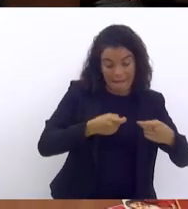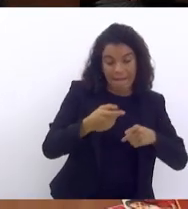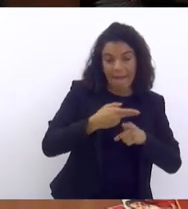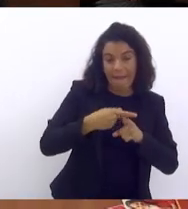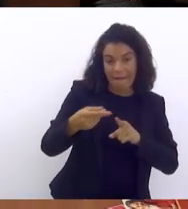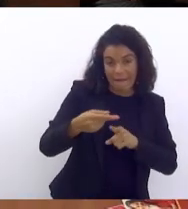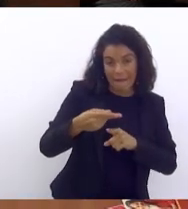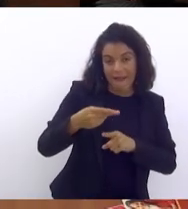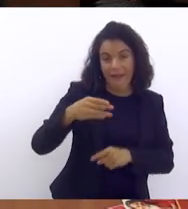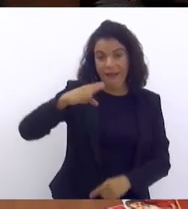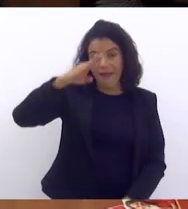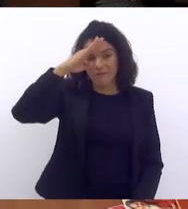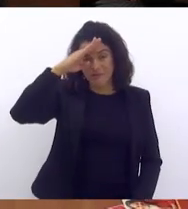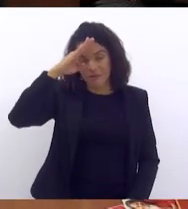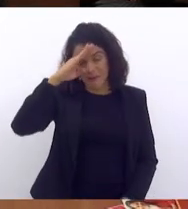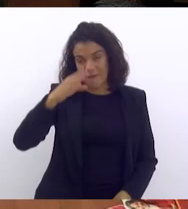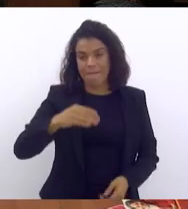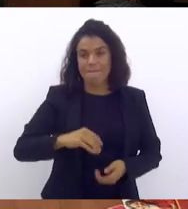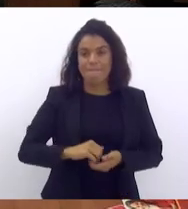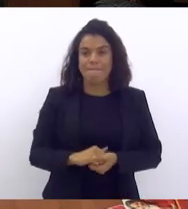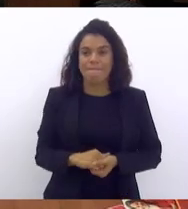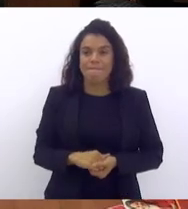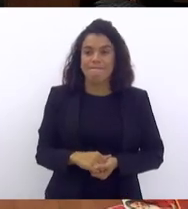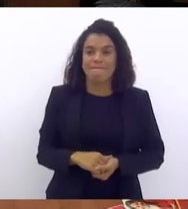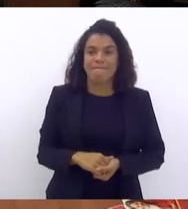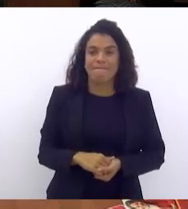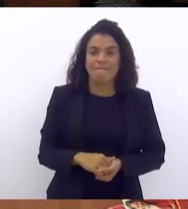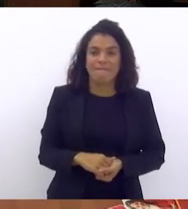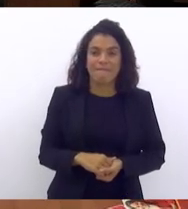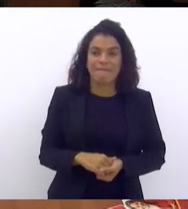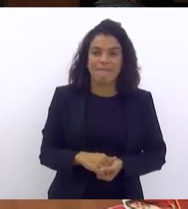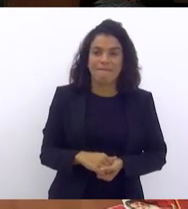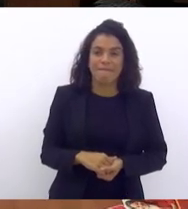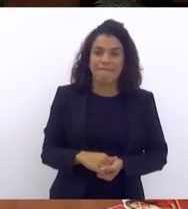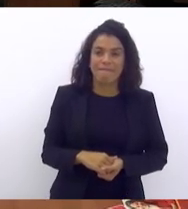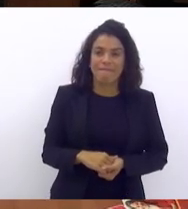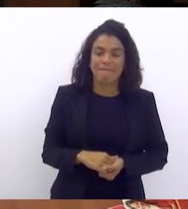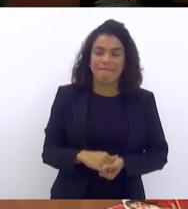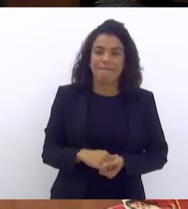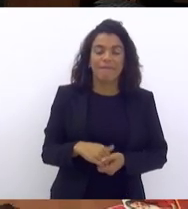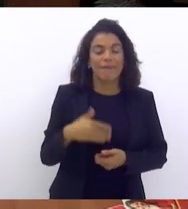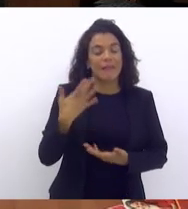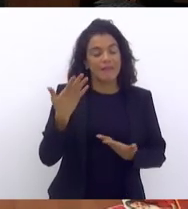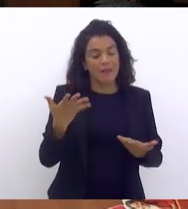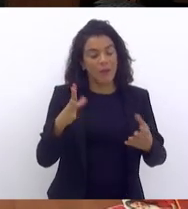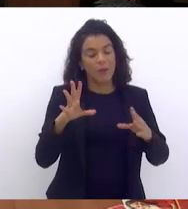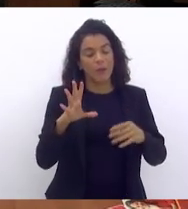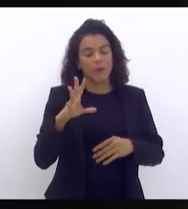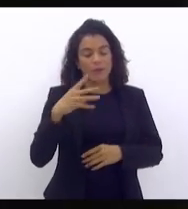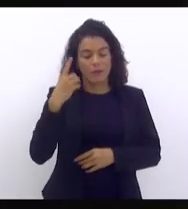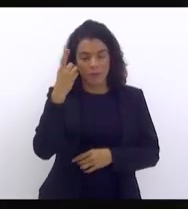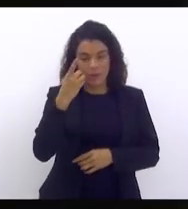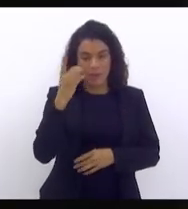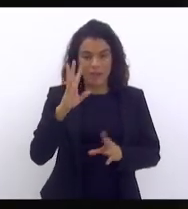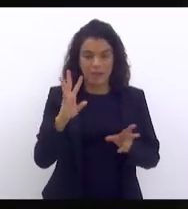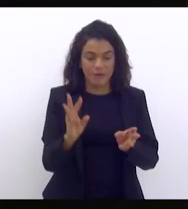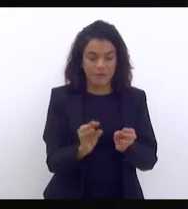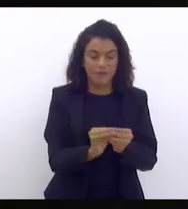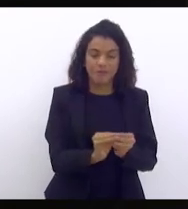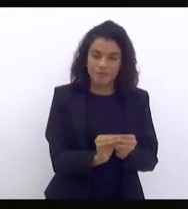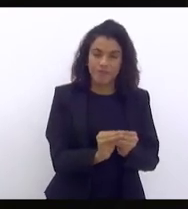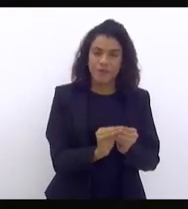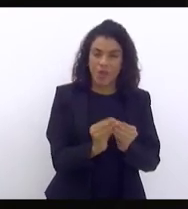Comandante elabora a guerra. Conclua, Paulo José. Então, vou concluir dizendo, deputada, que eu vou